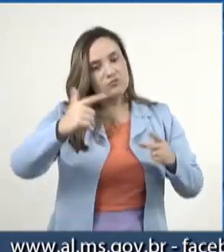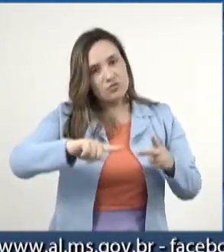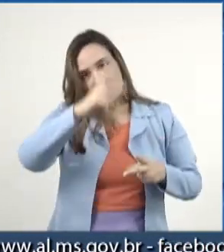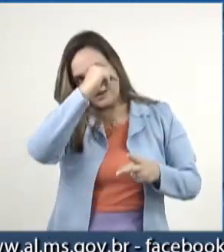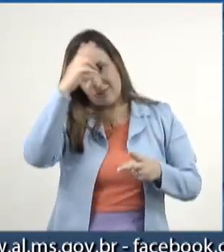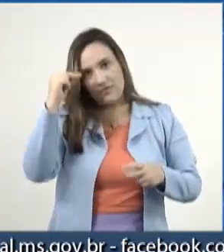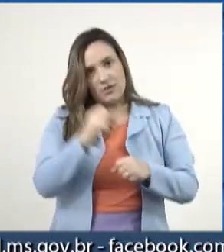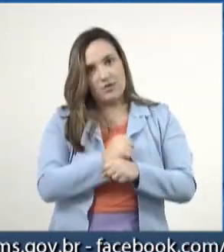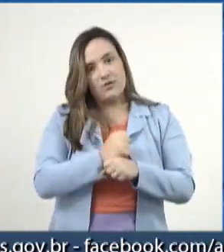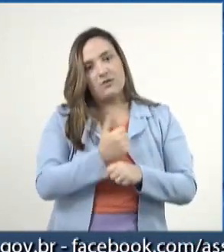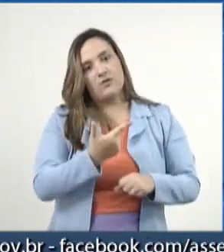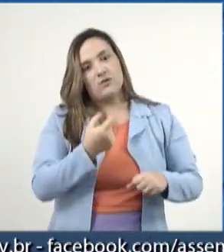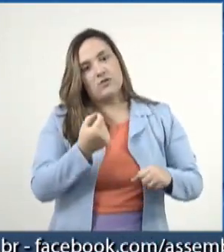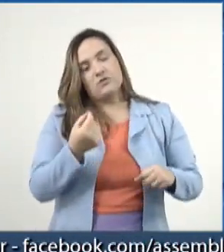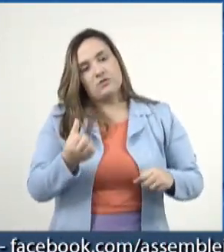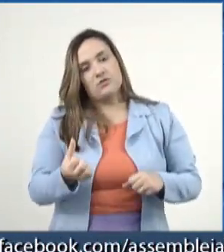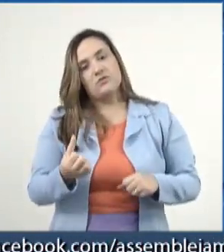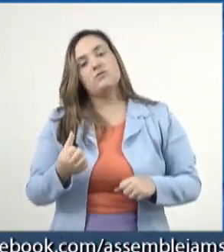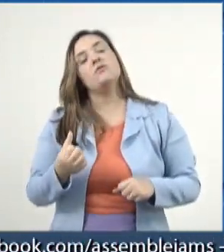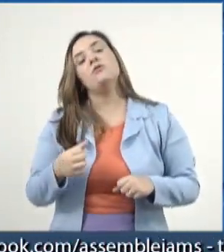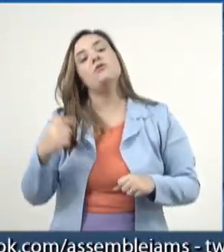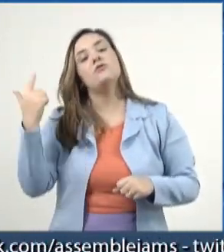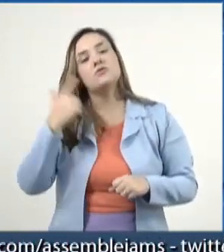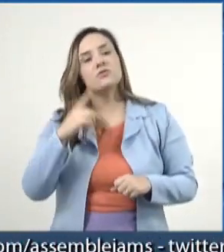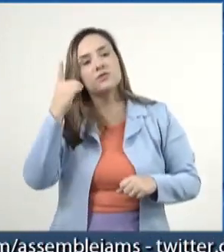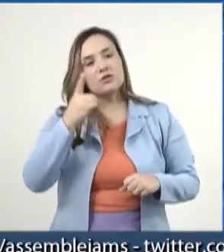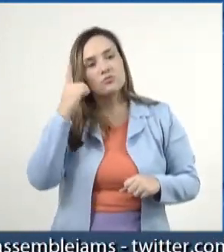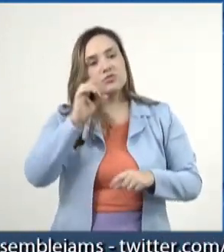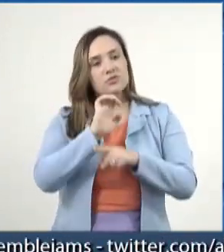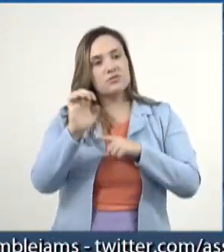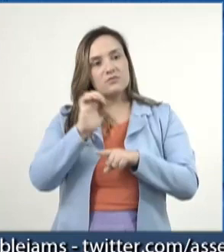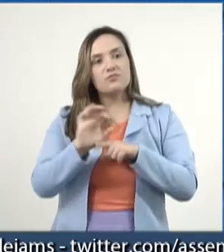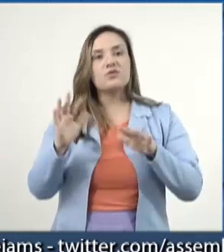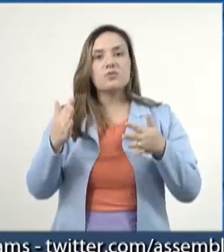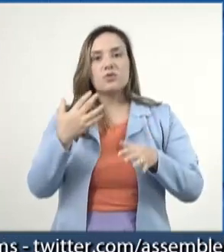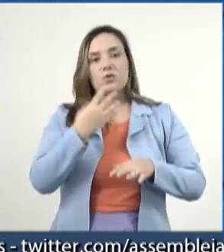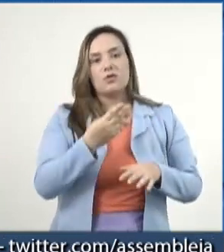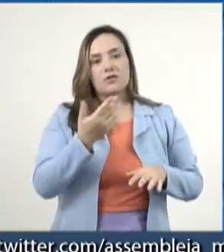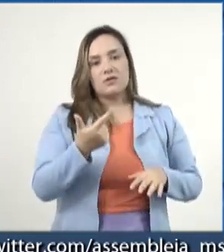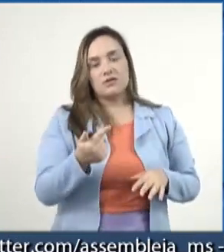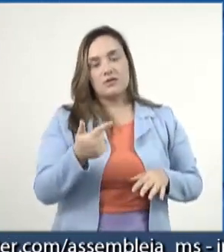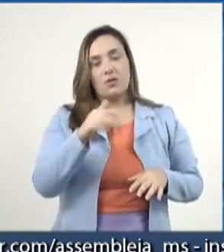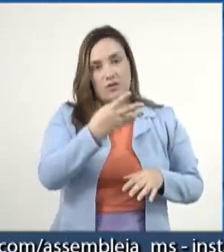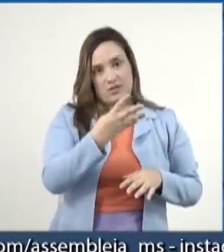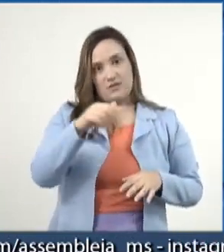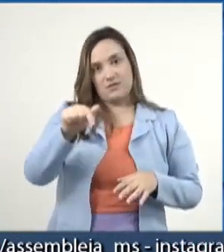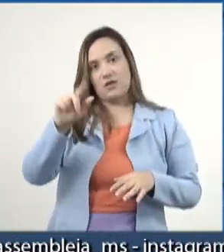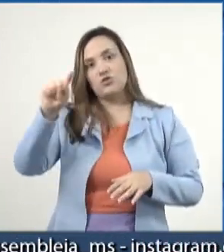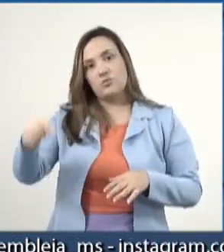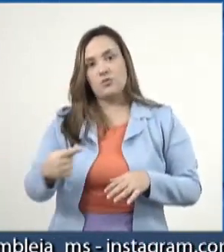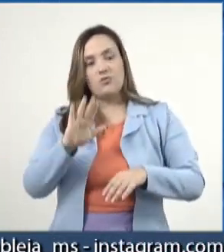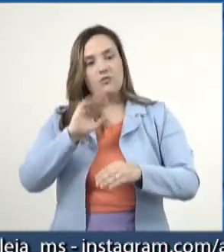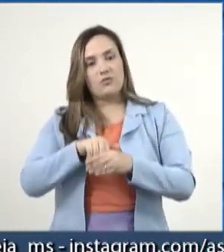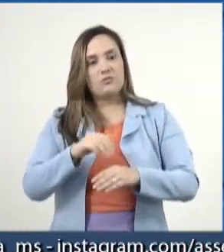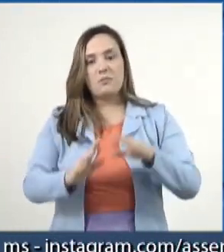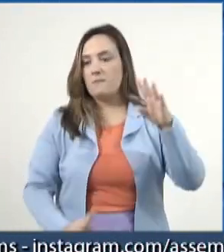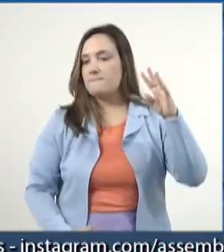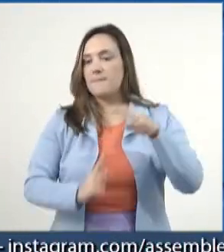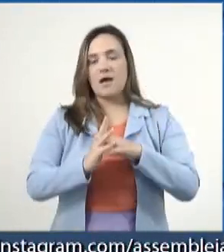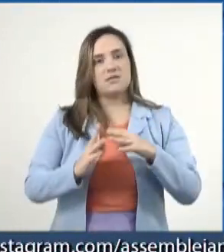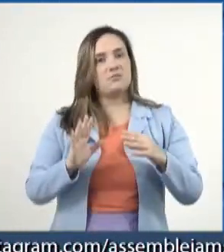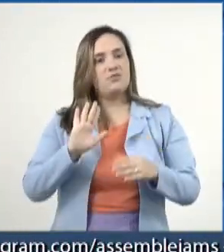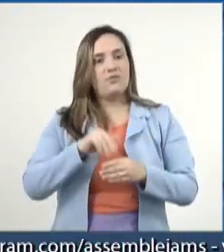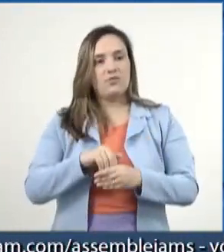Em 2006, o homenageado elegeu-se deputado estadual com mais de 47 mil votos, maior votação da história até